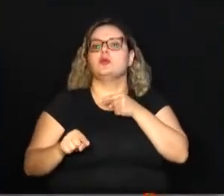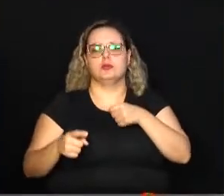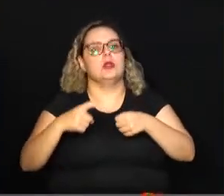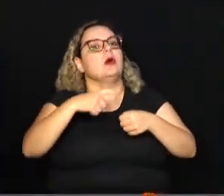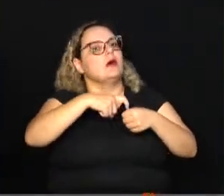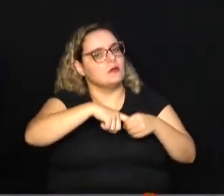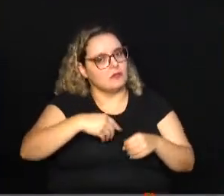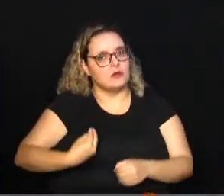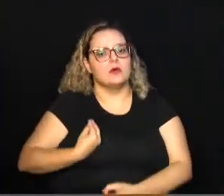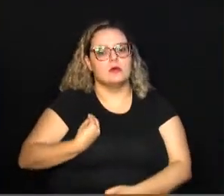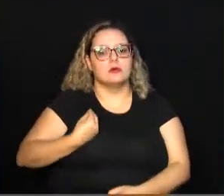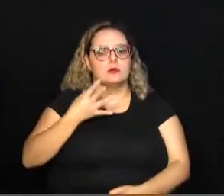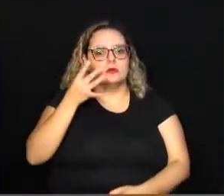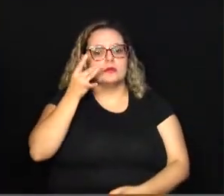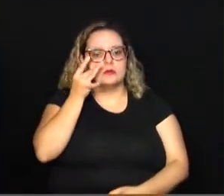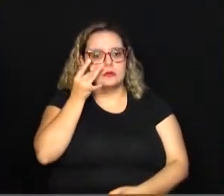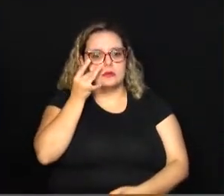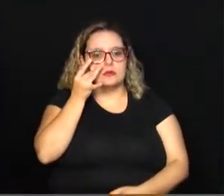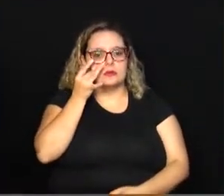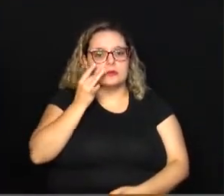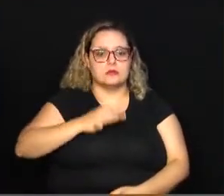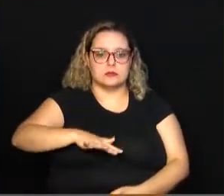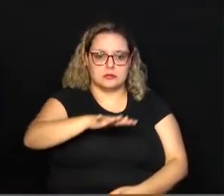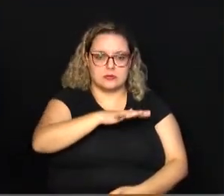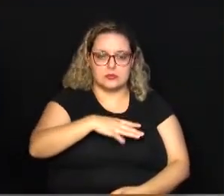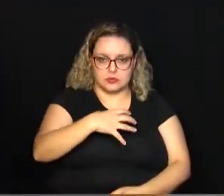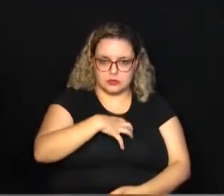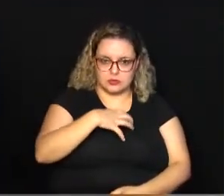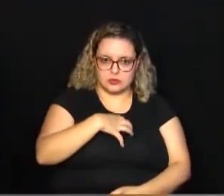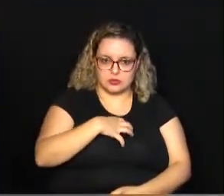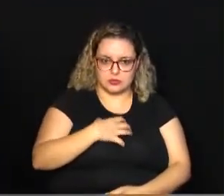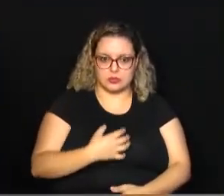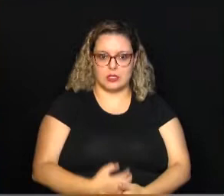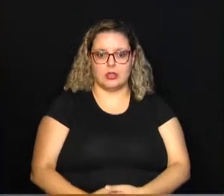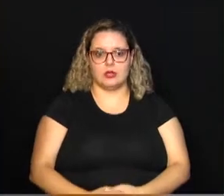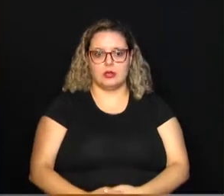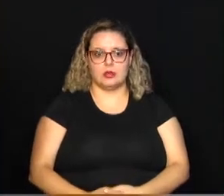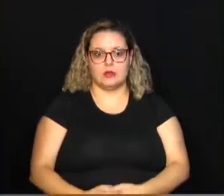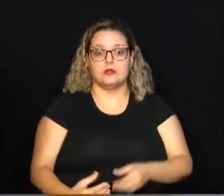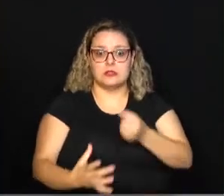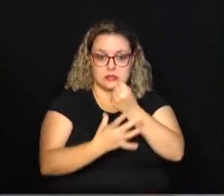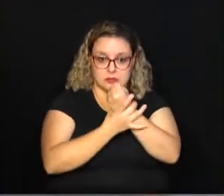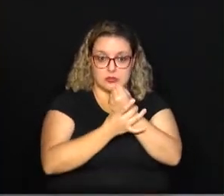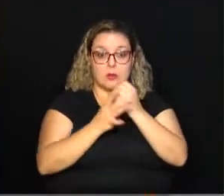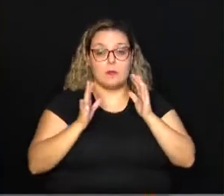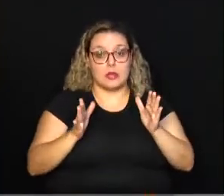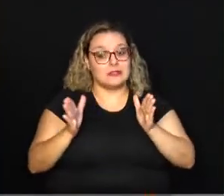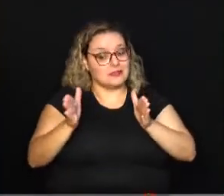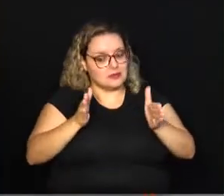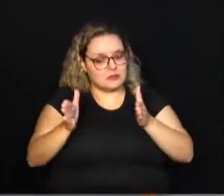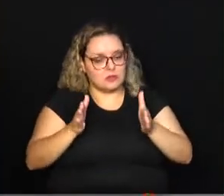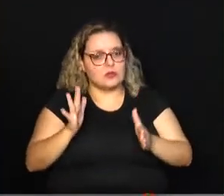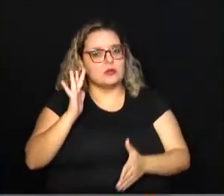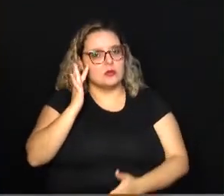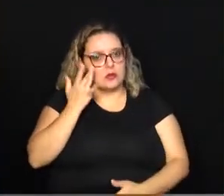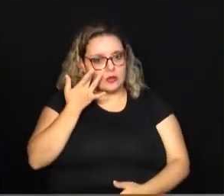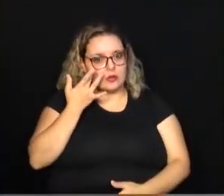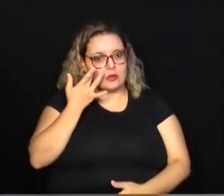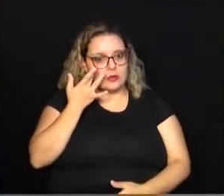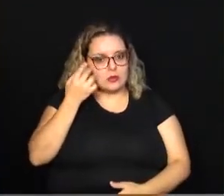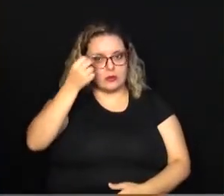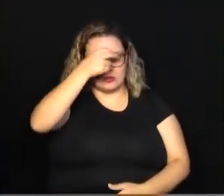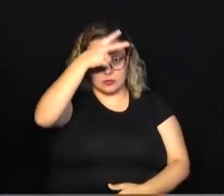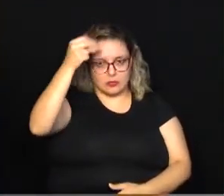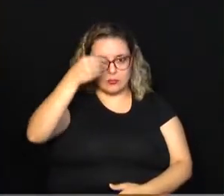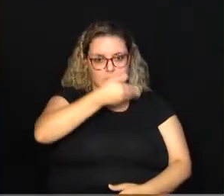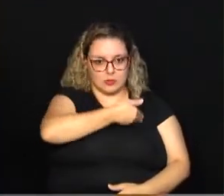volta das aulas de uma forma segura, mas nesse momento eu acho que o prefeito e o governador